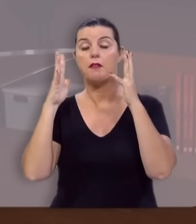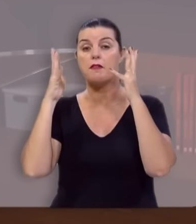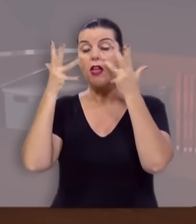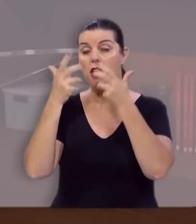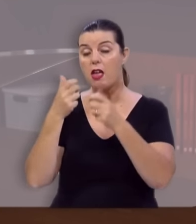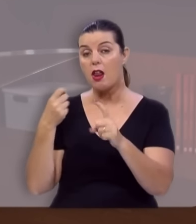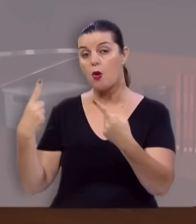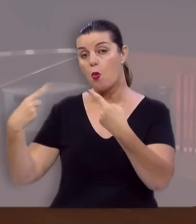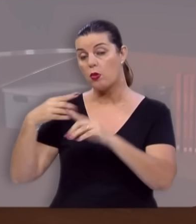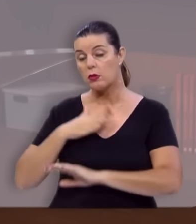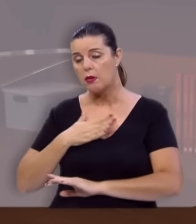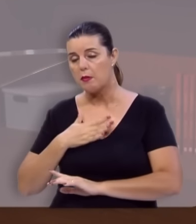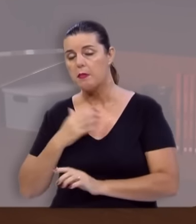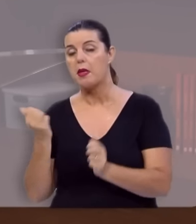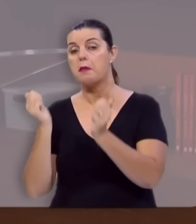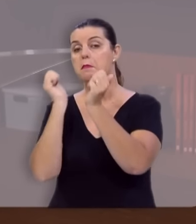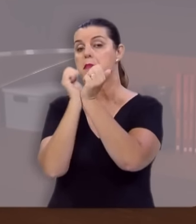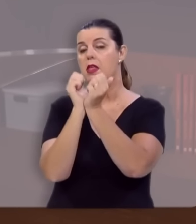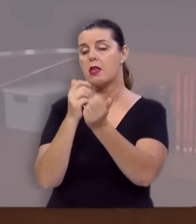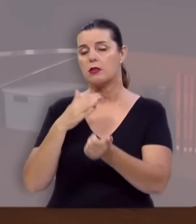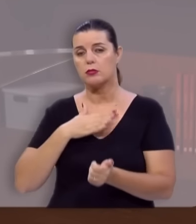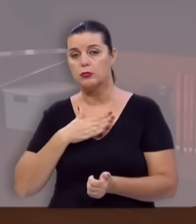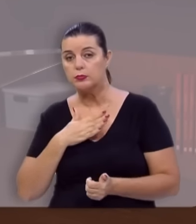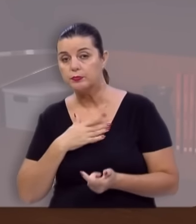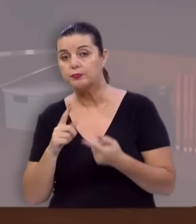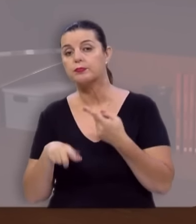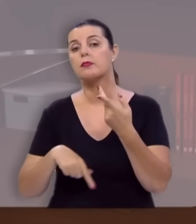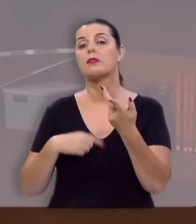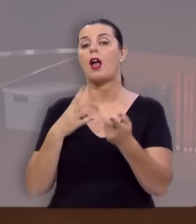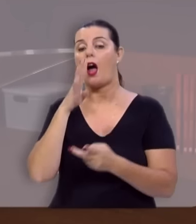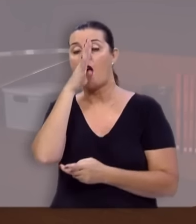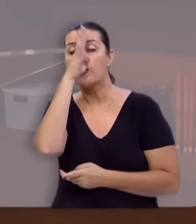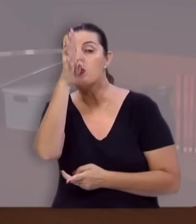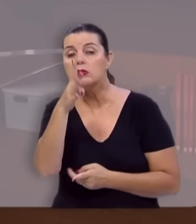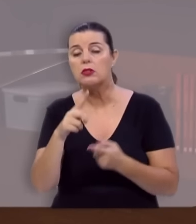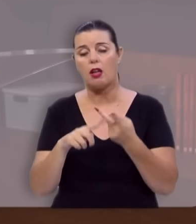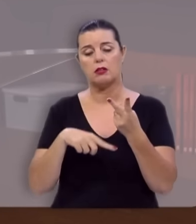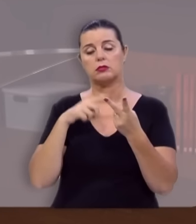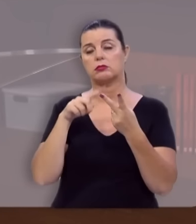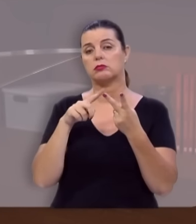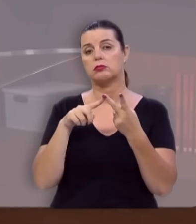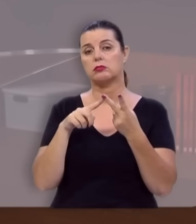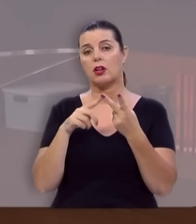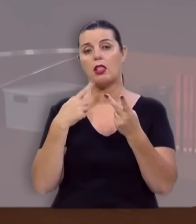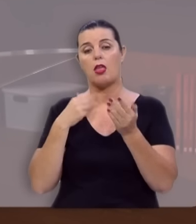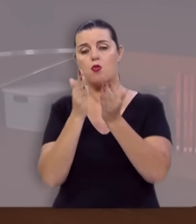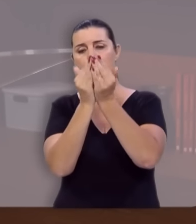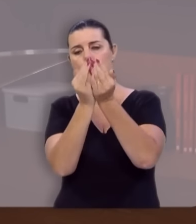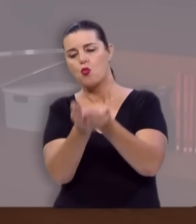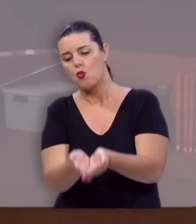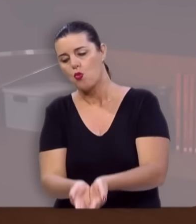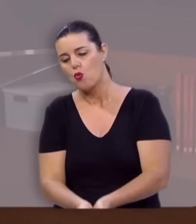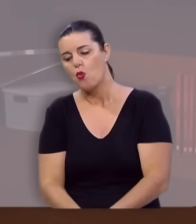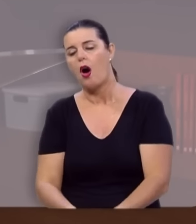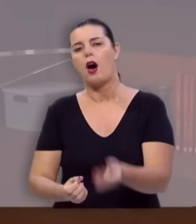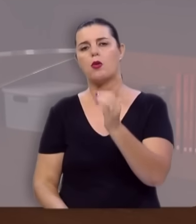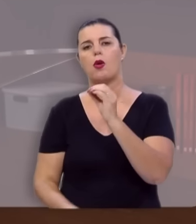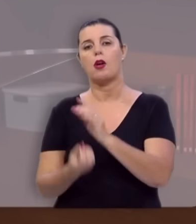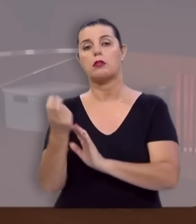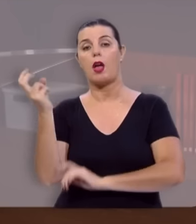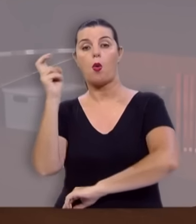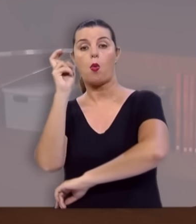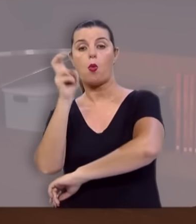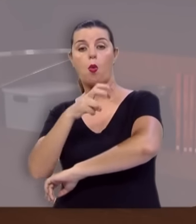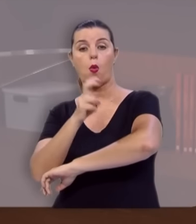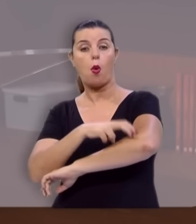Éfeso, eu fui preso em Jerusalém, eu fui acusado em Cesareia, eu enfrentei um naufrágio para Roma, eu fui picado